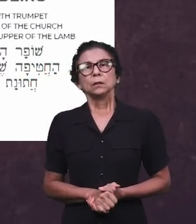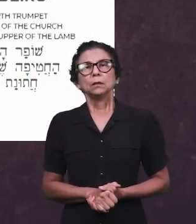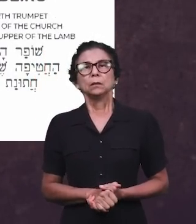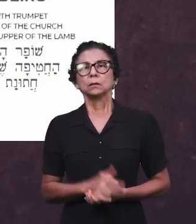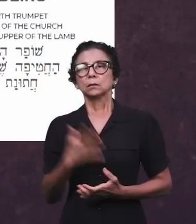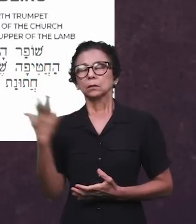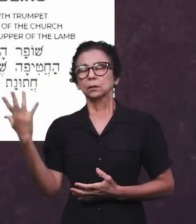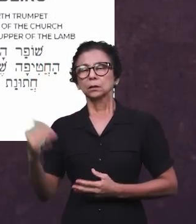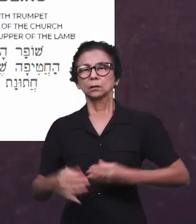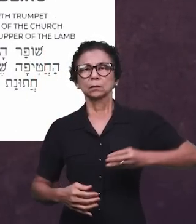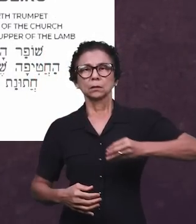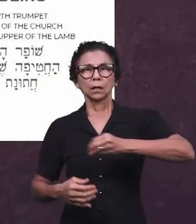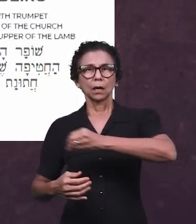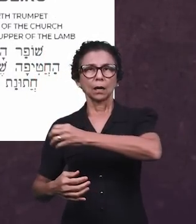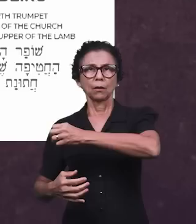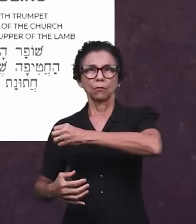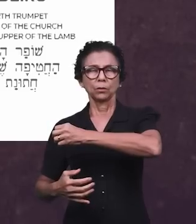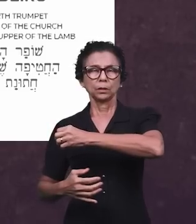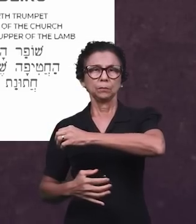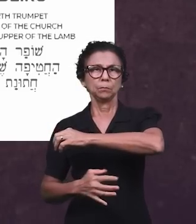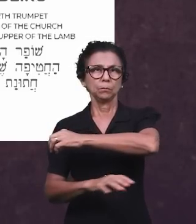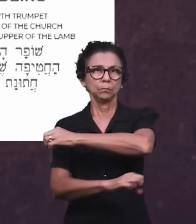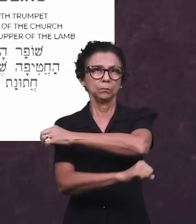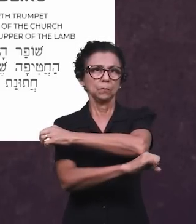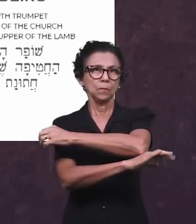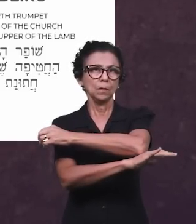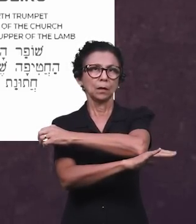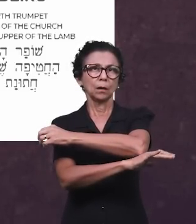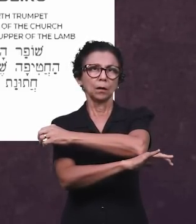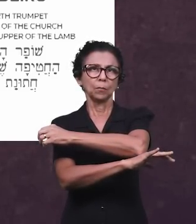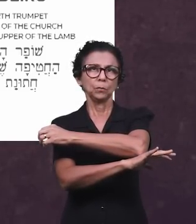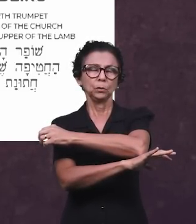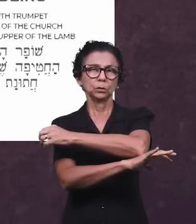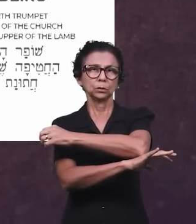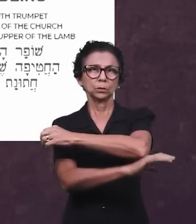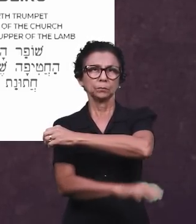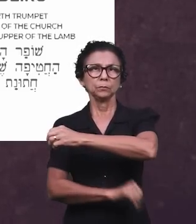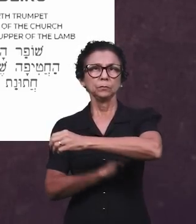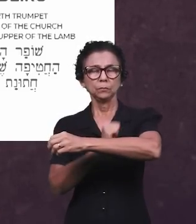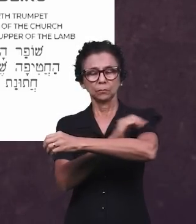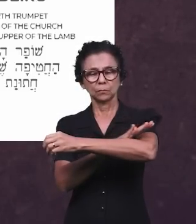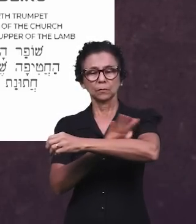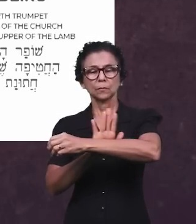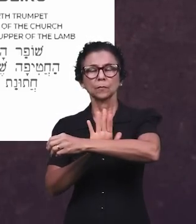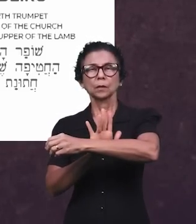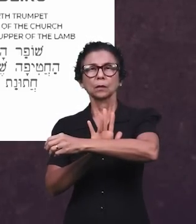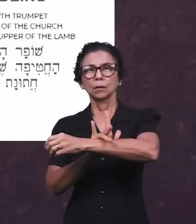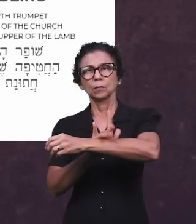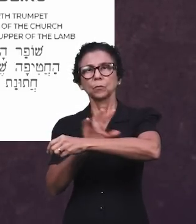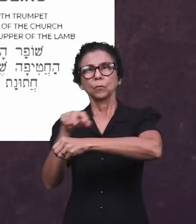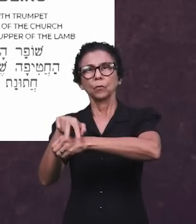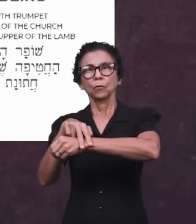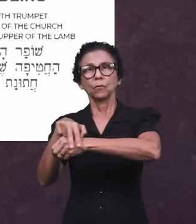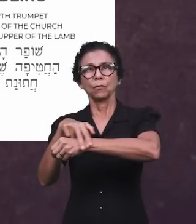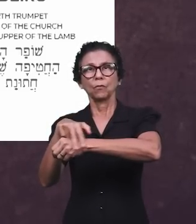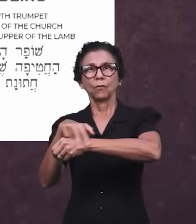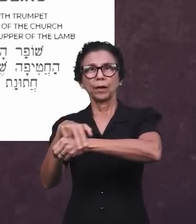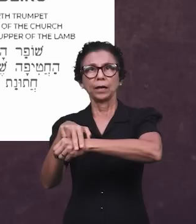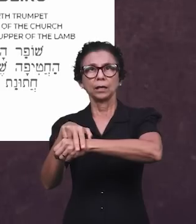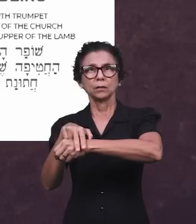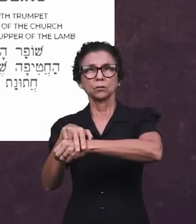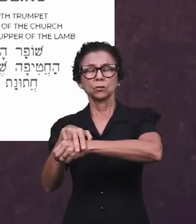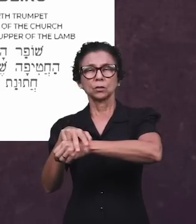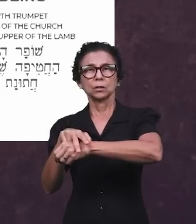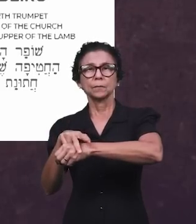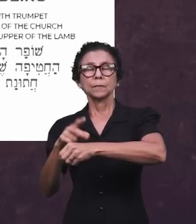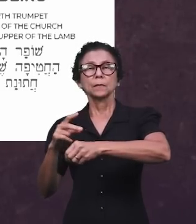nome Israel. Na parte de cima tem os ramos verdes, significando Israel com vida